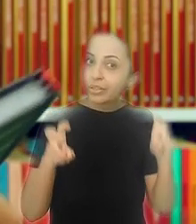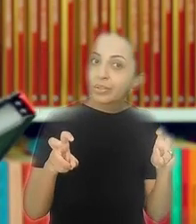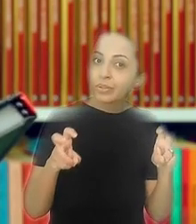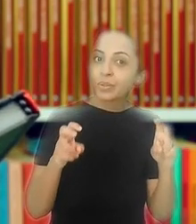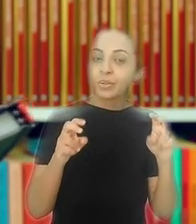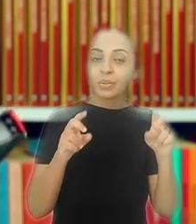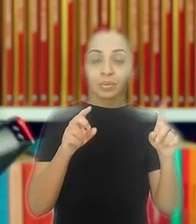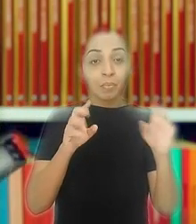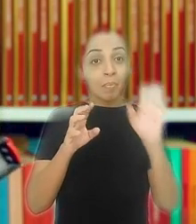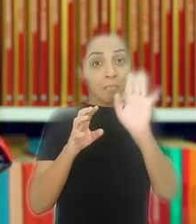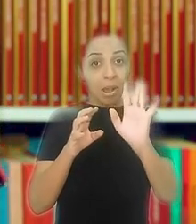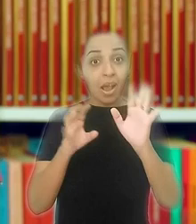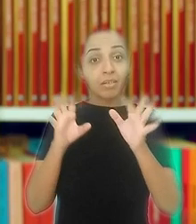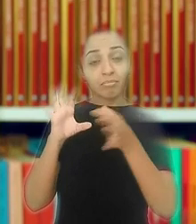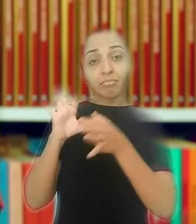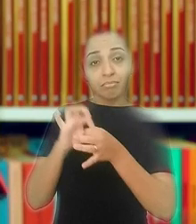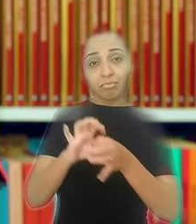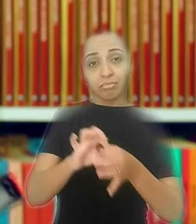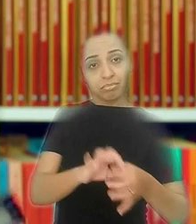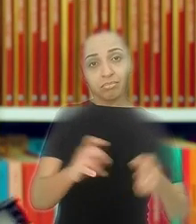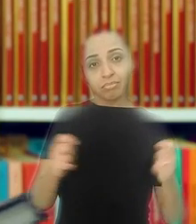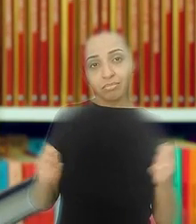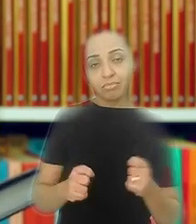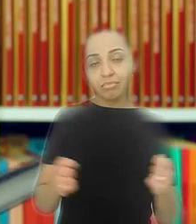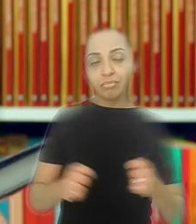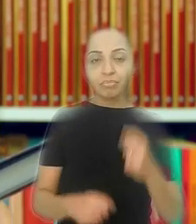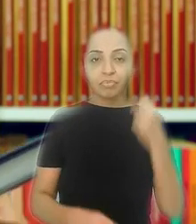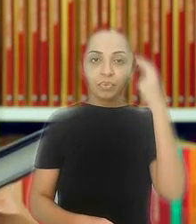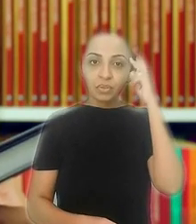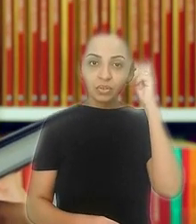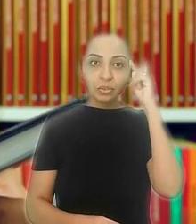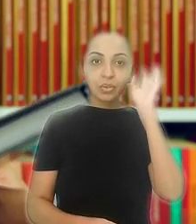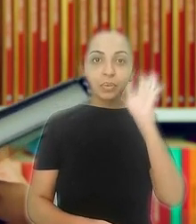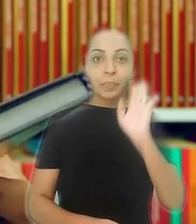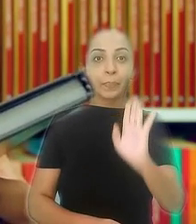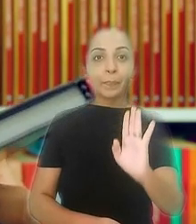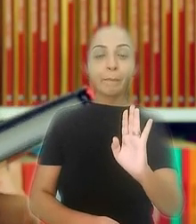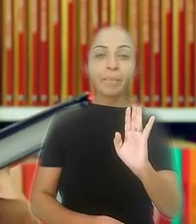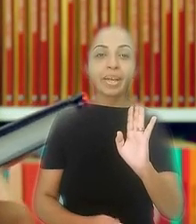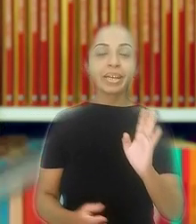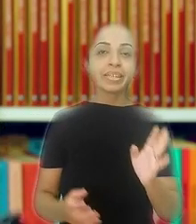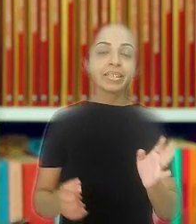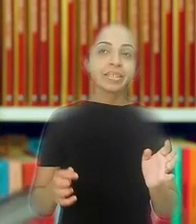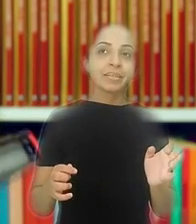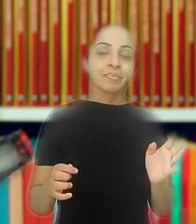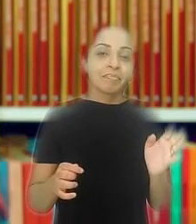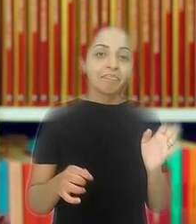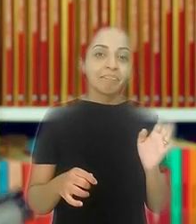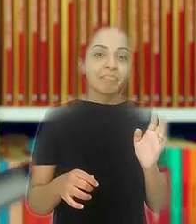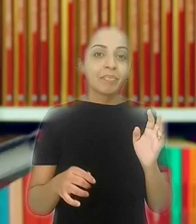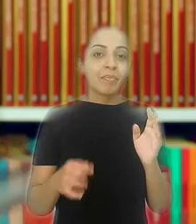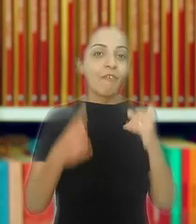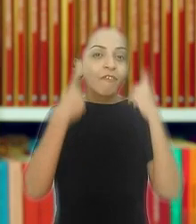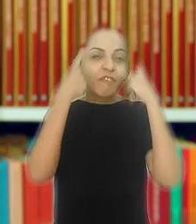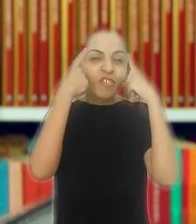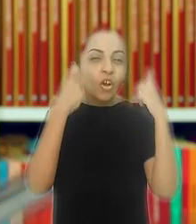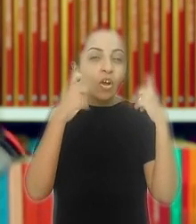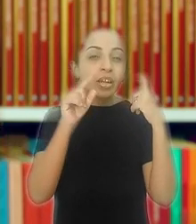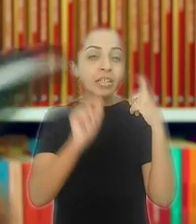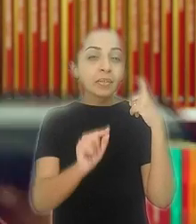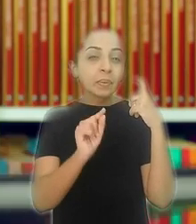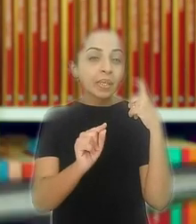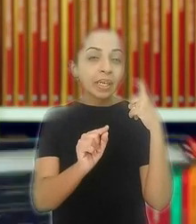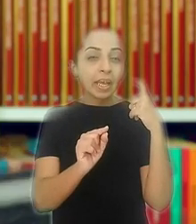mas realinha da história aqui para o lado mais mais prático do que é essa